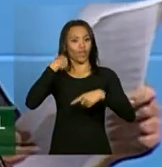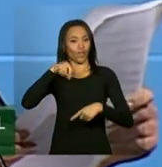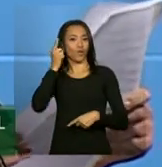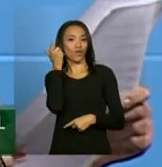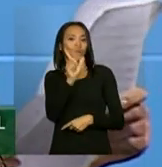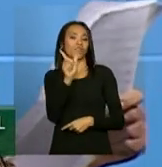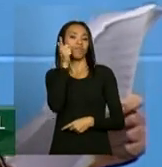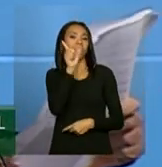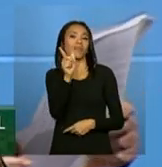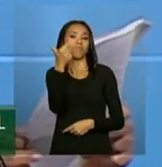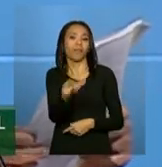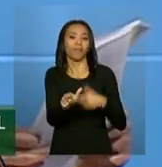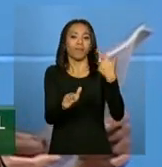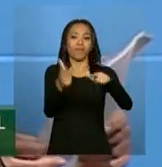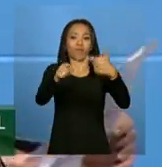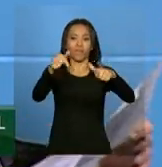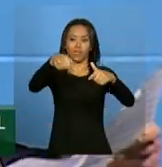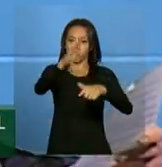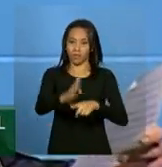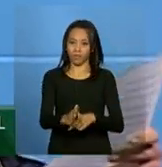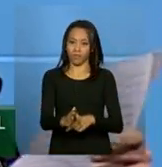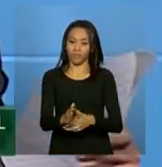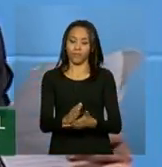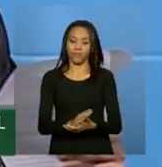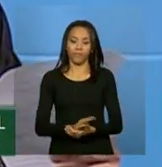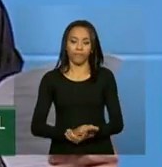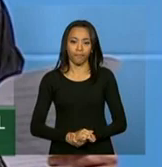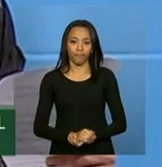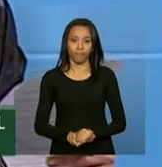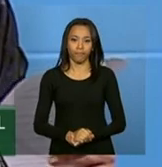avance cada vez mais no Brasil.